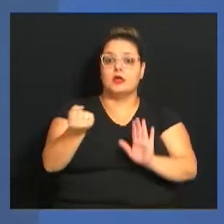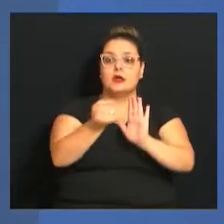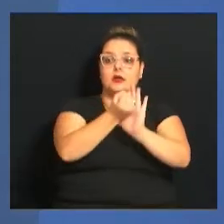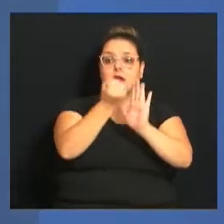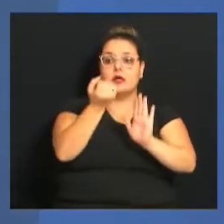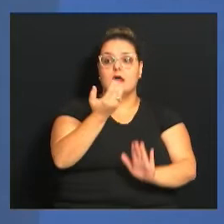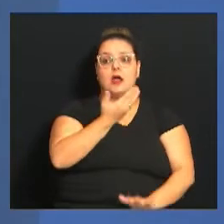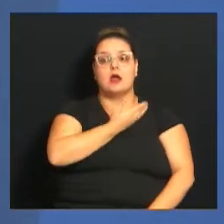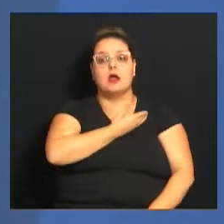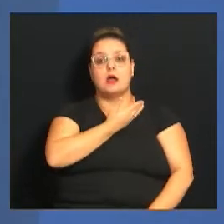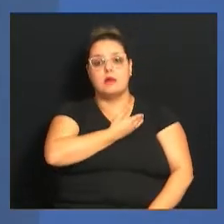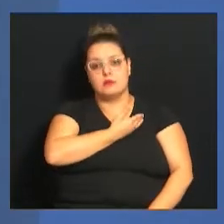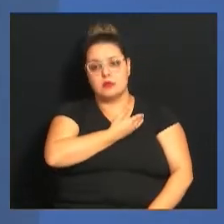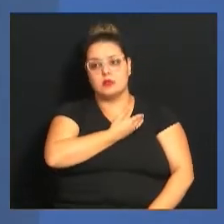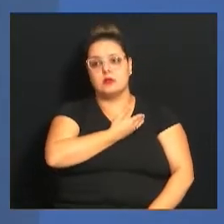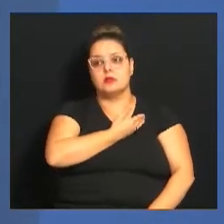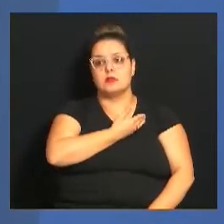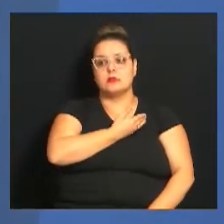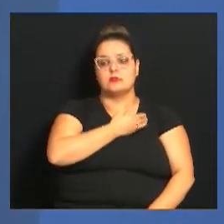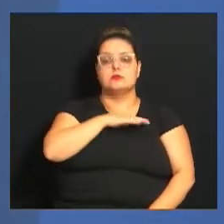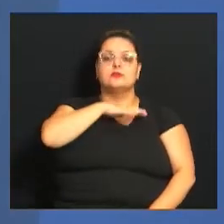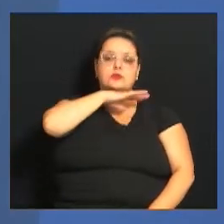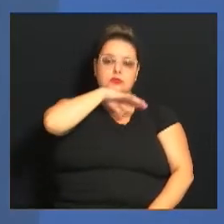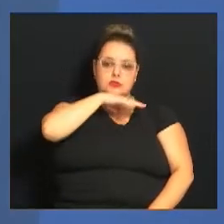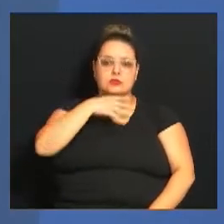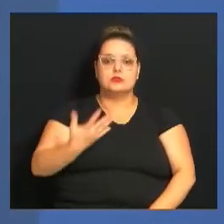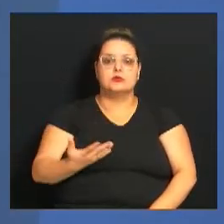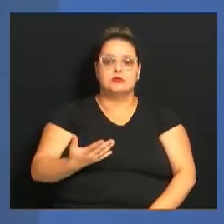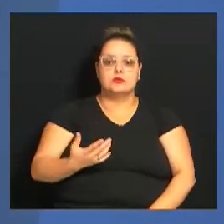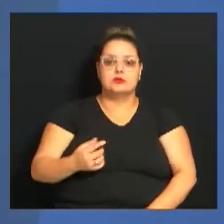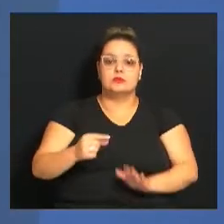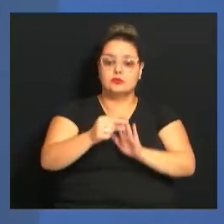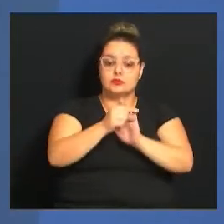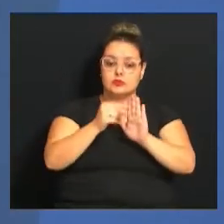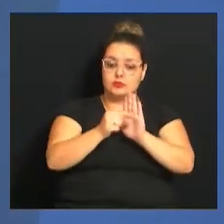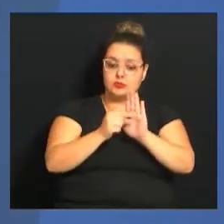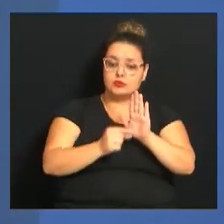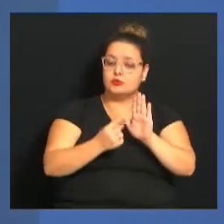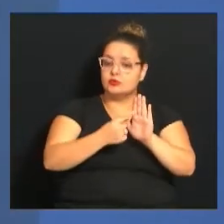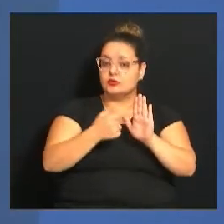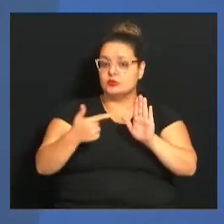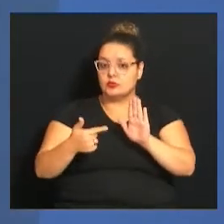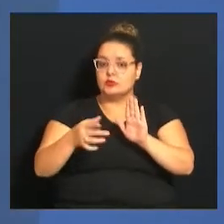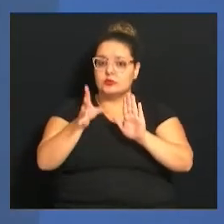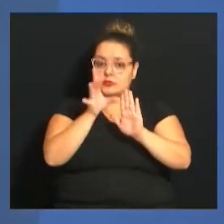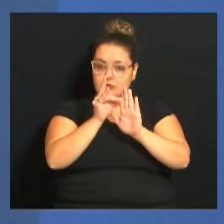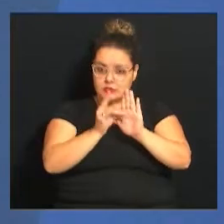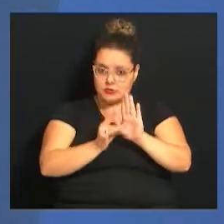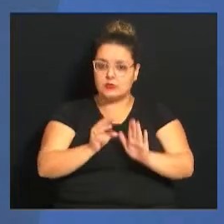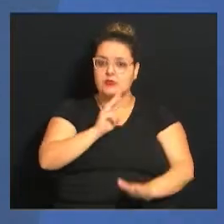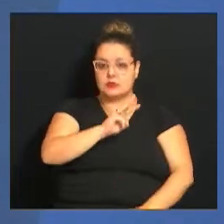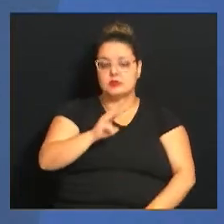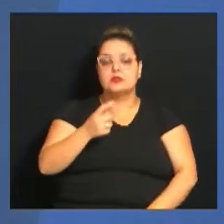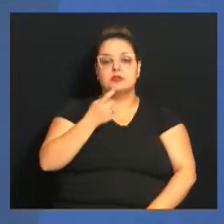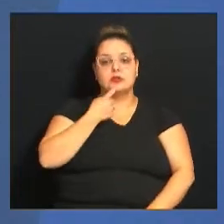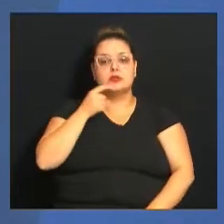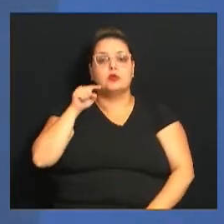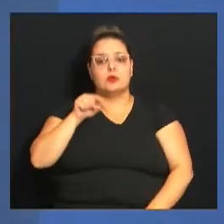dos Animais. E a pauta completa com os 12 itens você confere no site